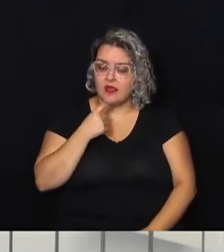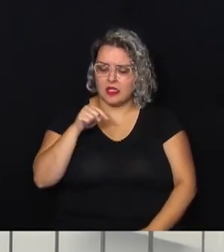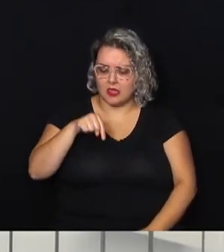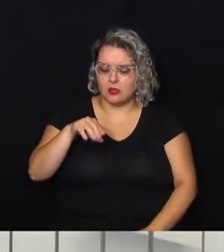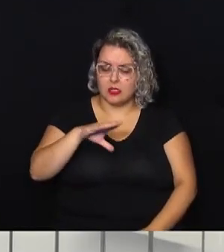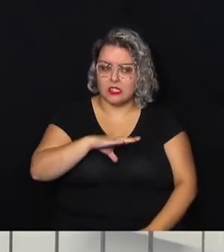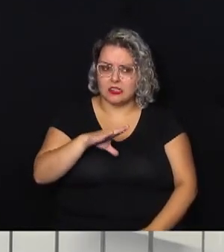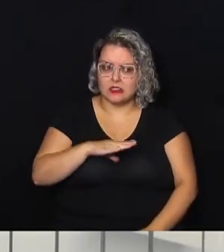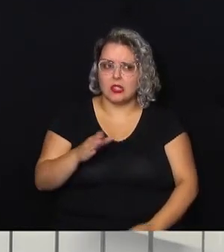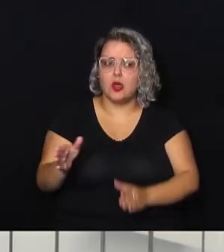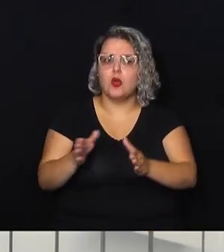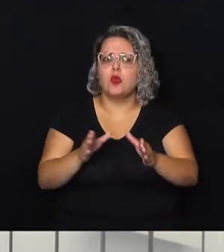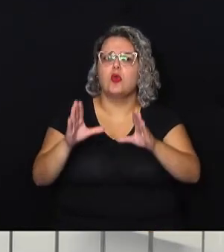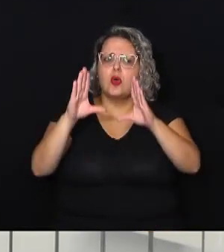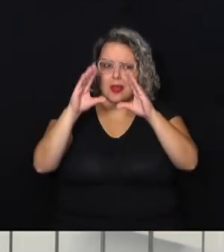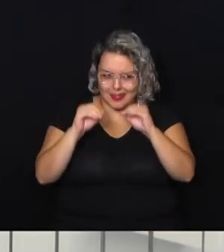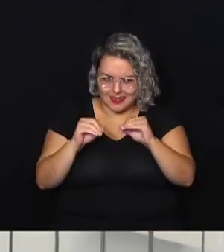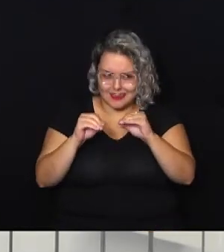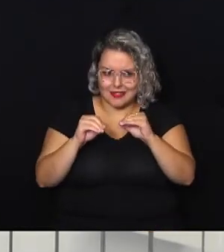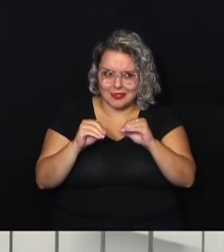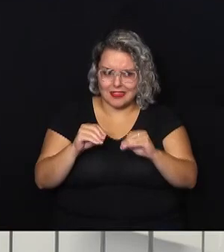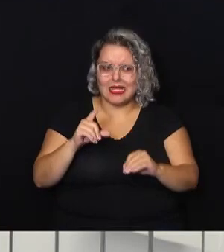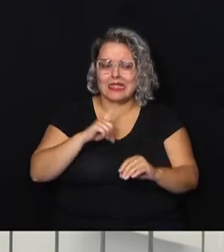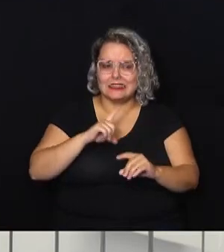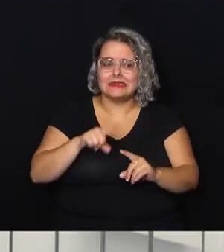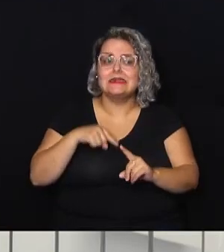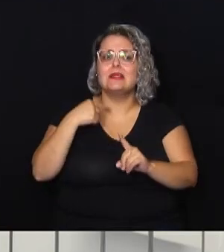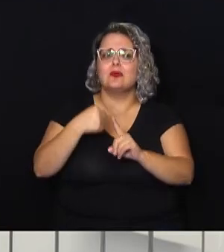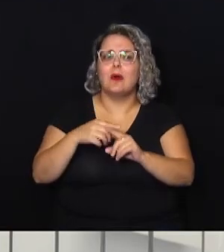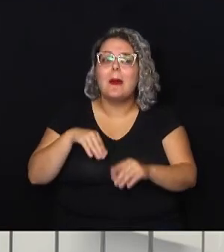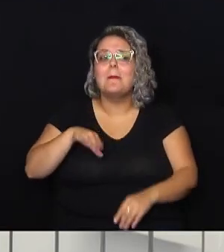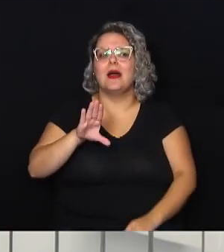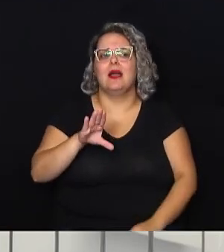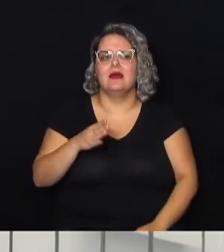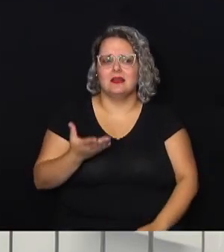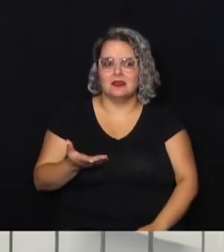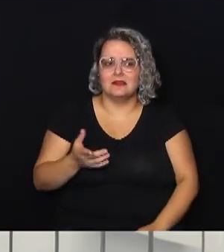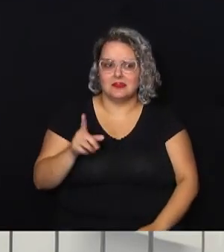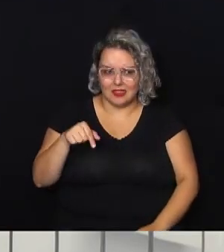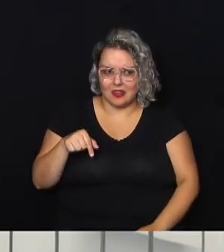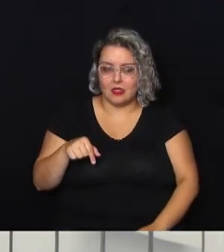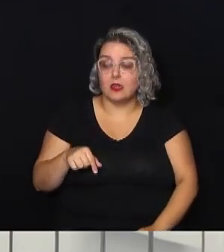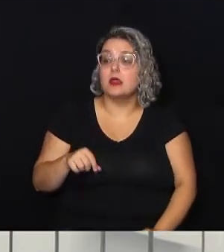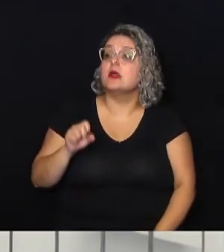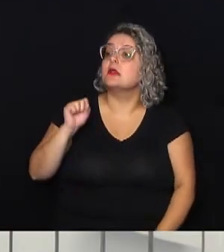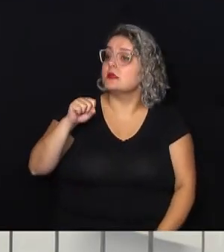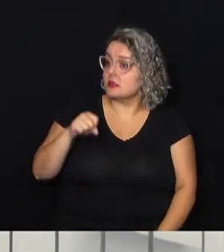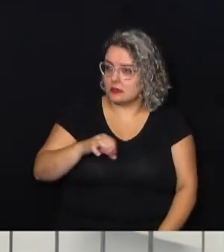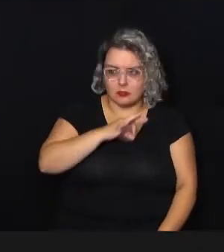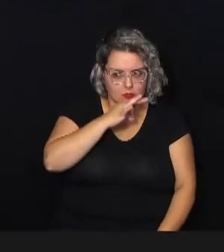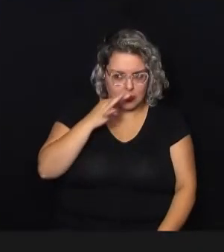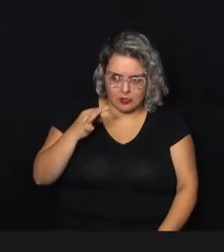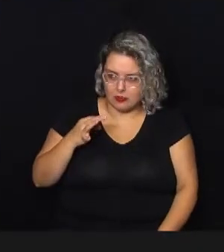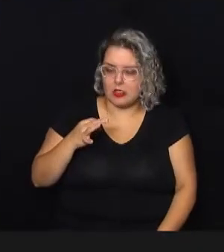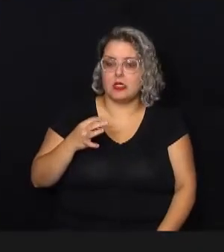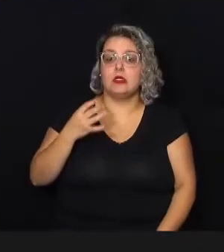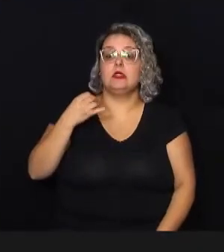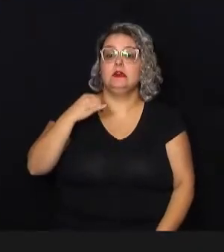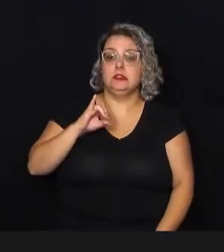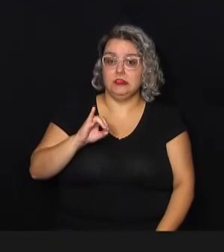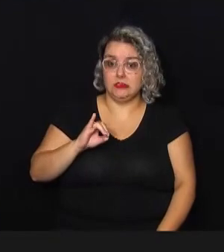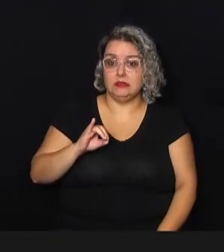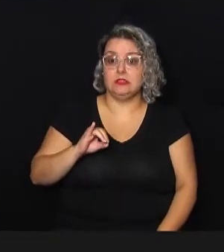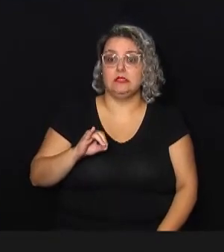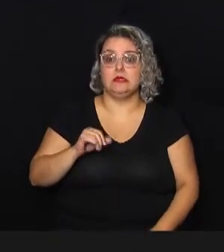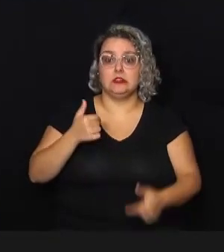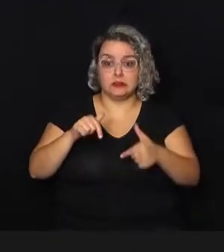é no período noturno, existe um adicional ainda, né, André Luiz? Sim, perfeitamente. Caso esse trabalho seja realizado